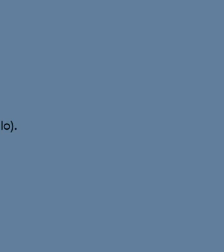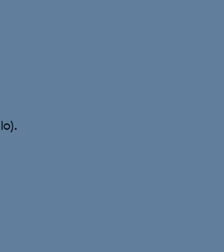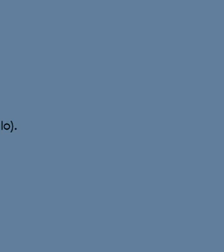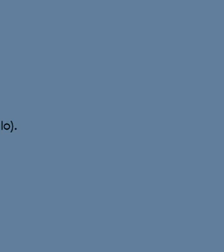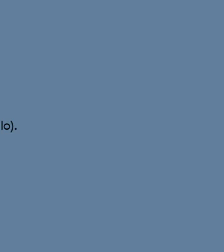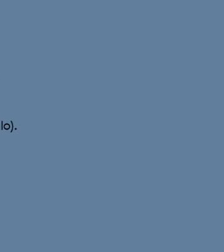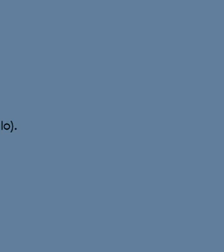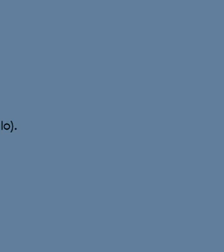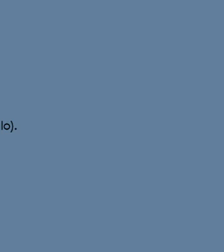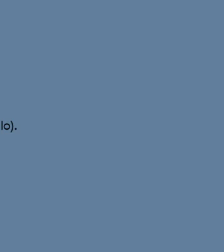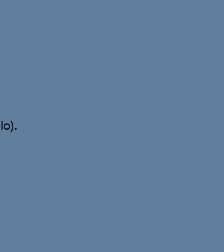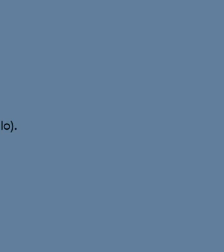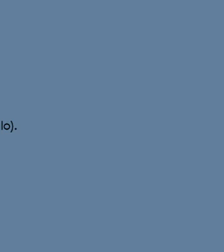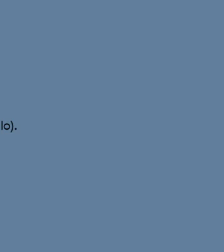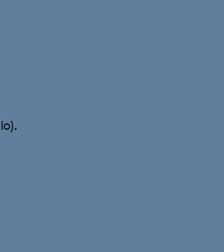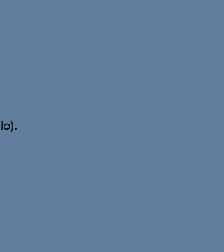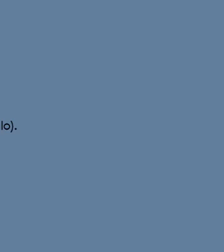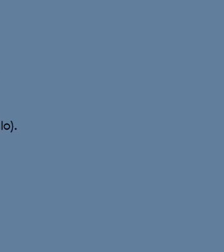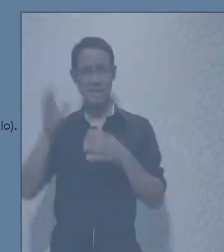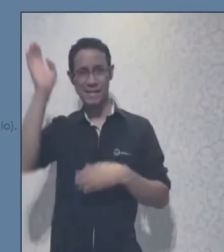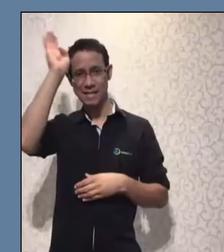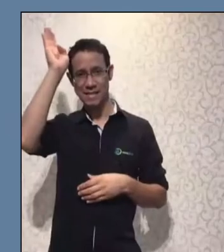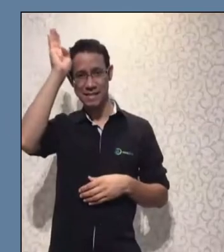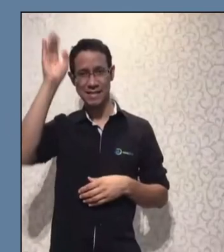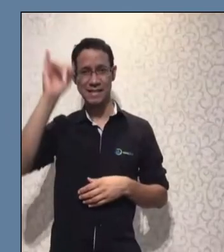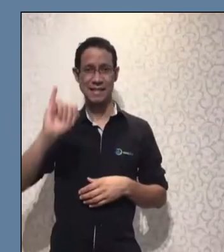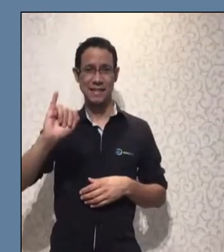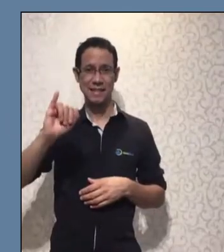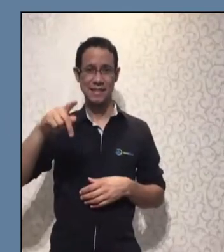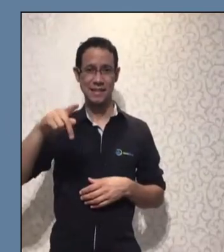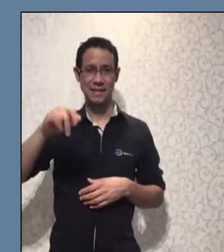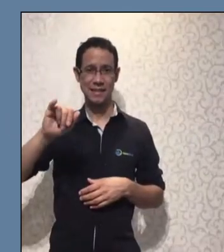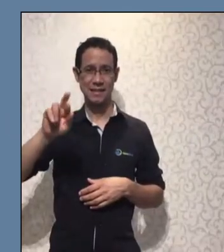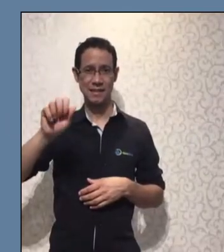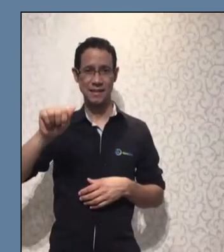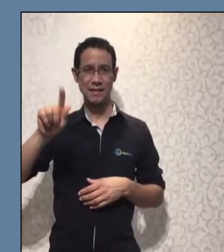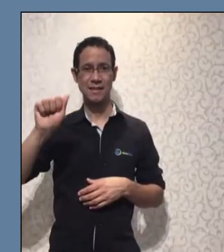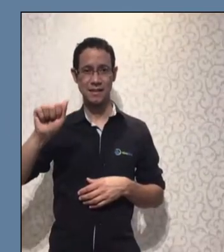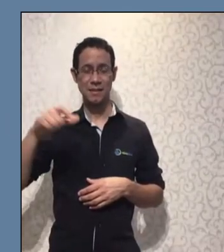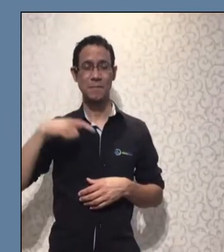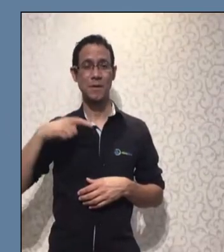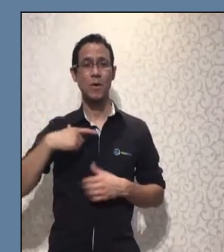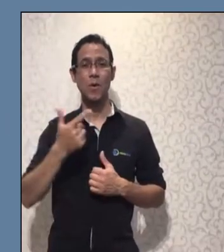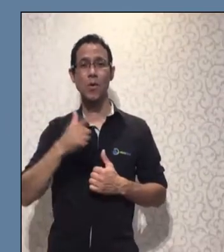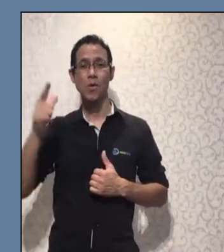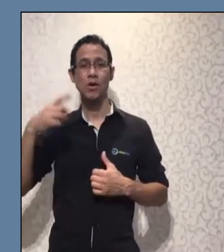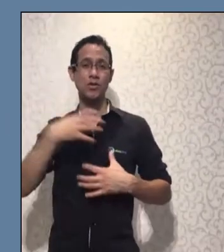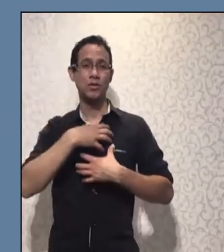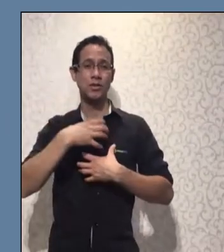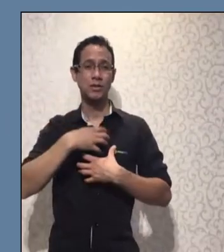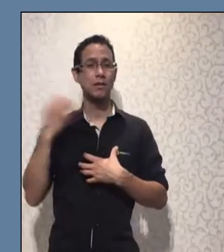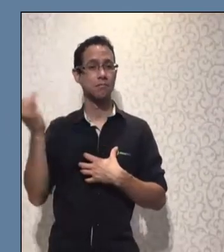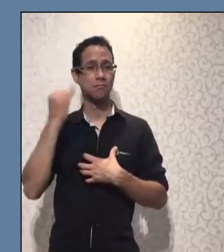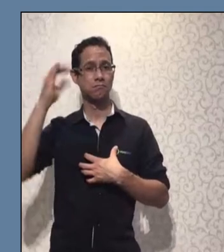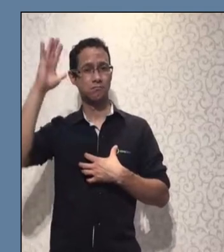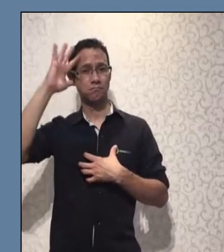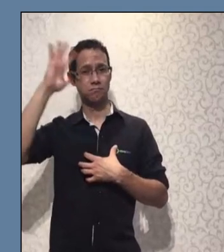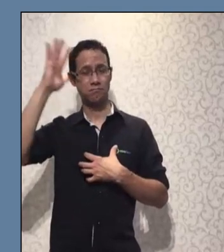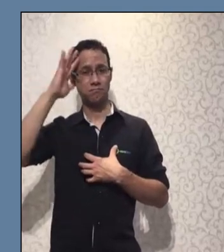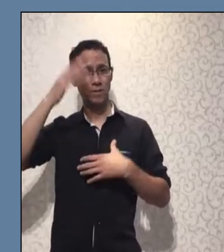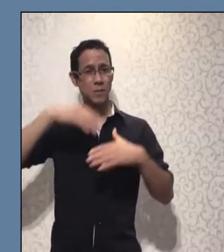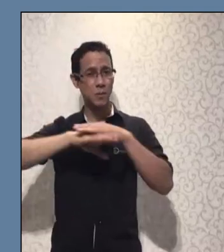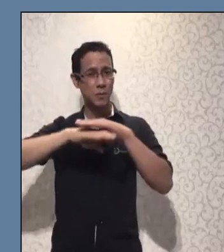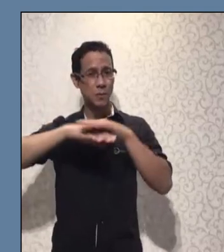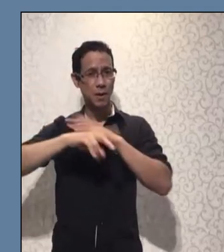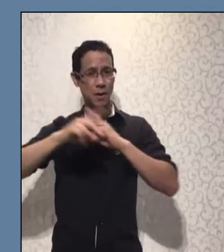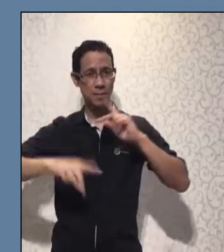Sesc Ipiranga, mas acho que também trazem esse lado que é fundamental pensar quando a gente fala, a gente está falando de acervos públicos, mas essa